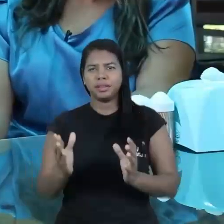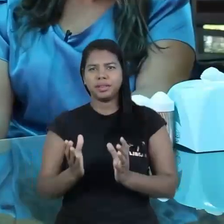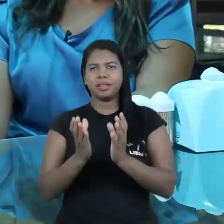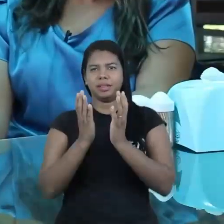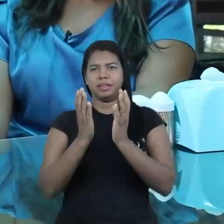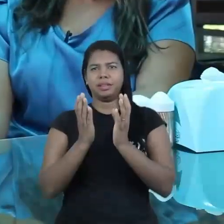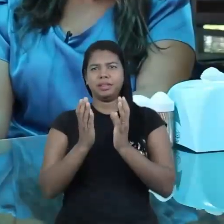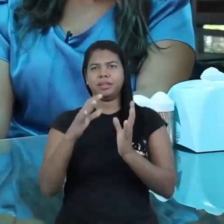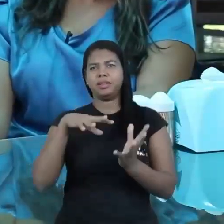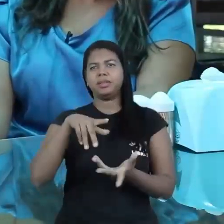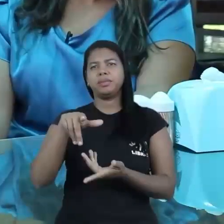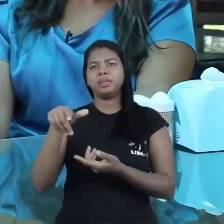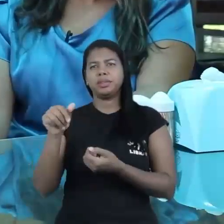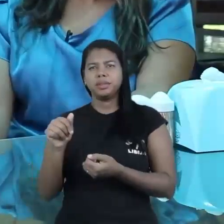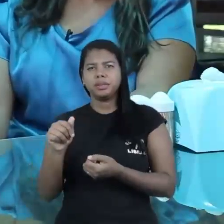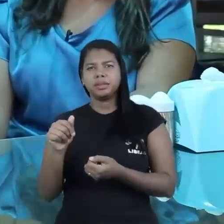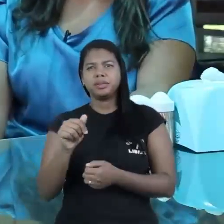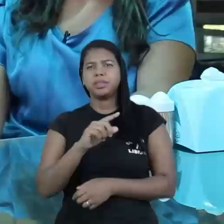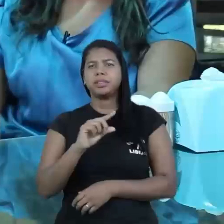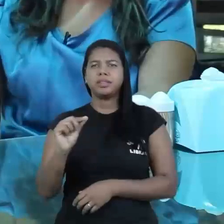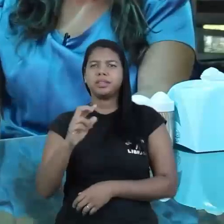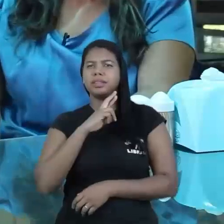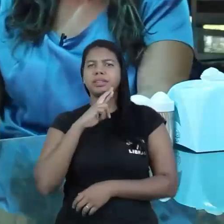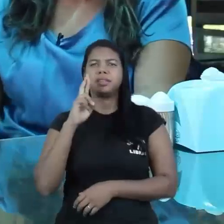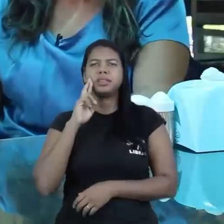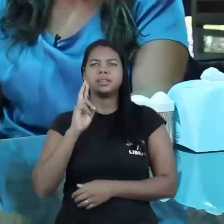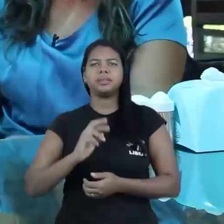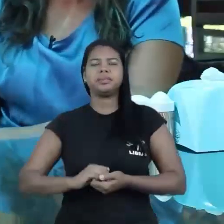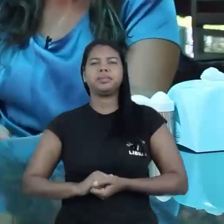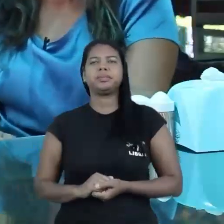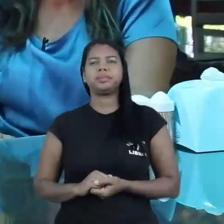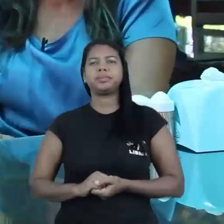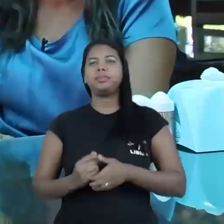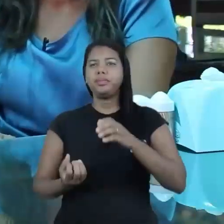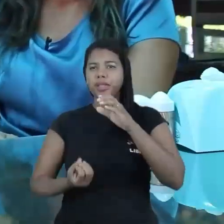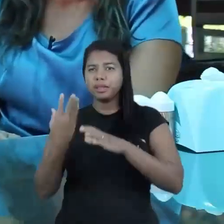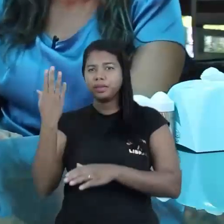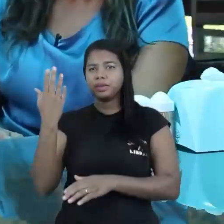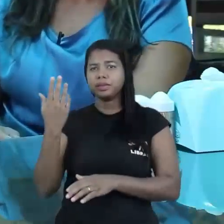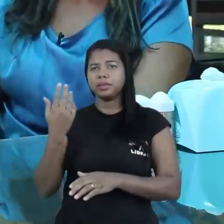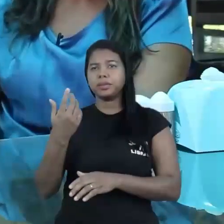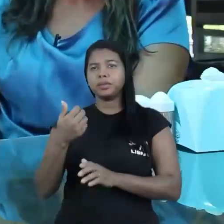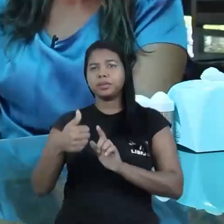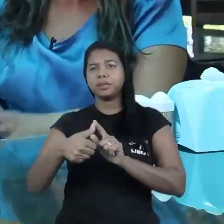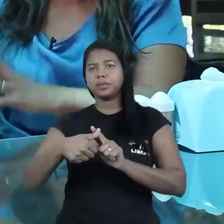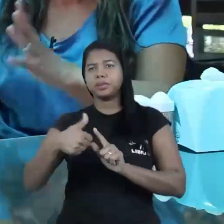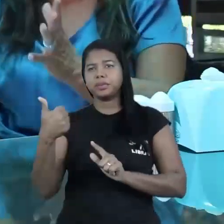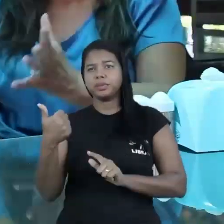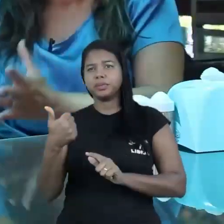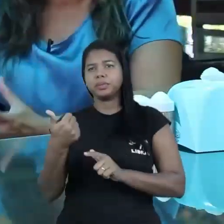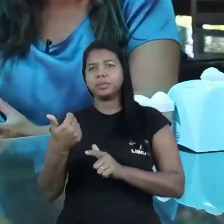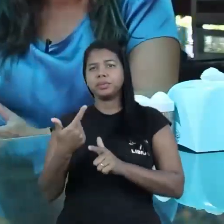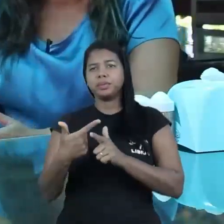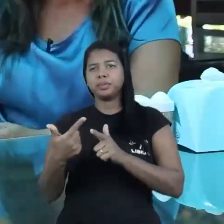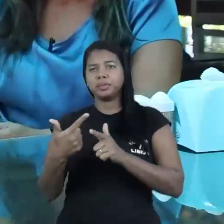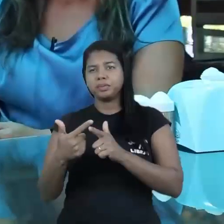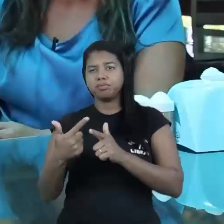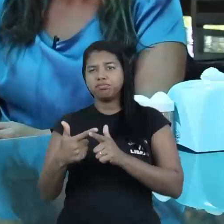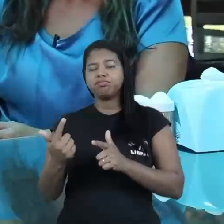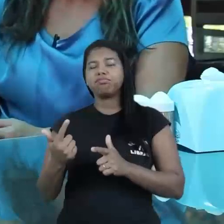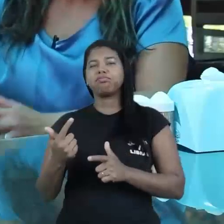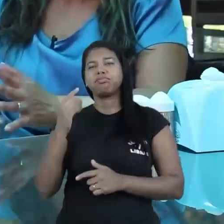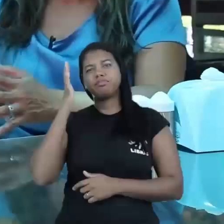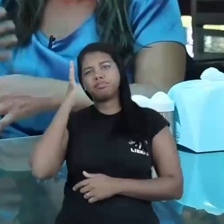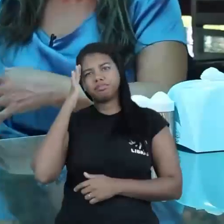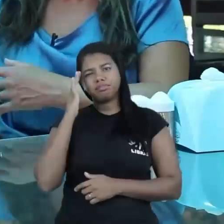conseguimos renovação e tivemos que sair dessa área. Aí é onde surgem os primeiros problemas, né, Tiago? Exato. Essa questão da amarração do contrato,